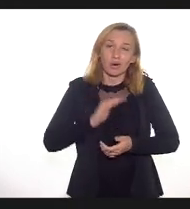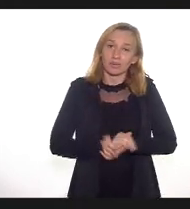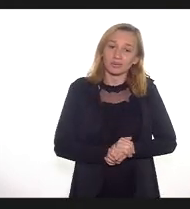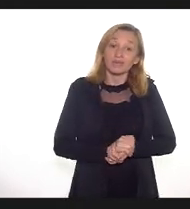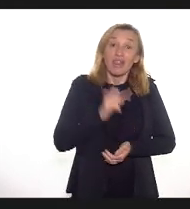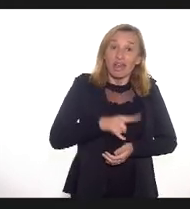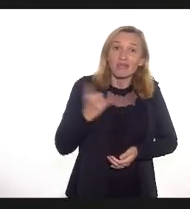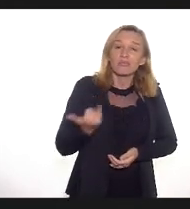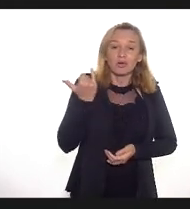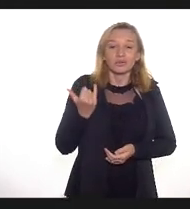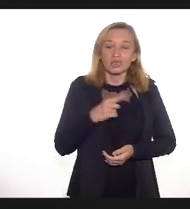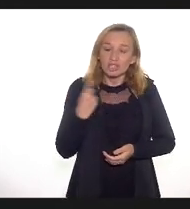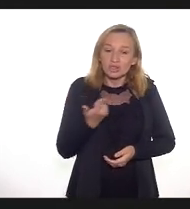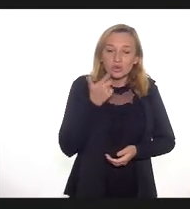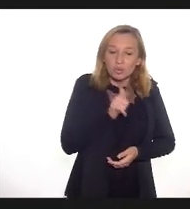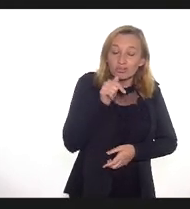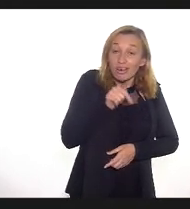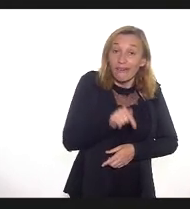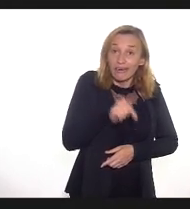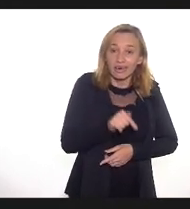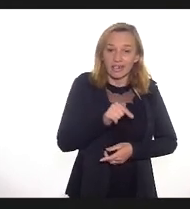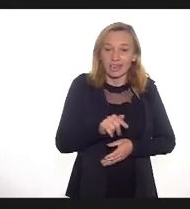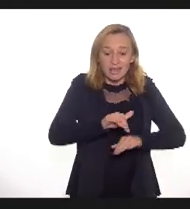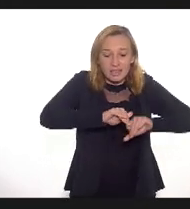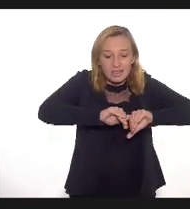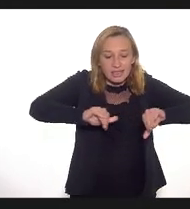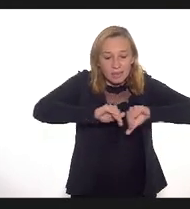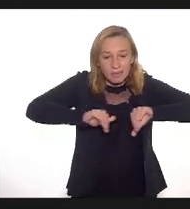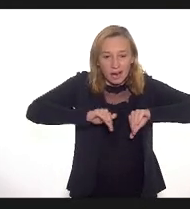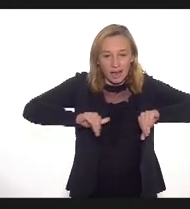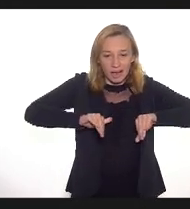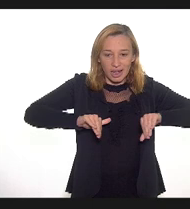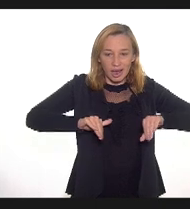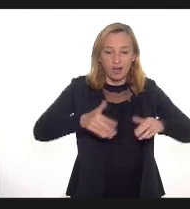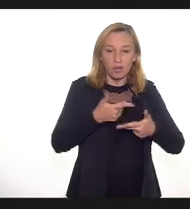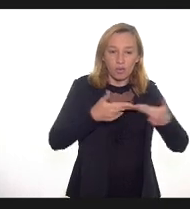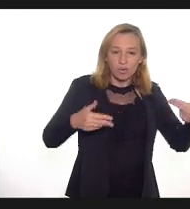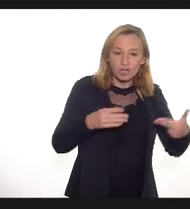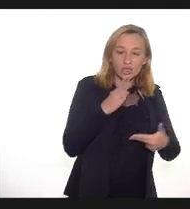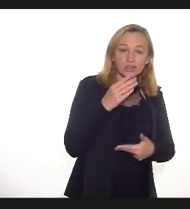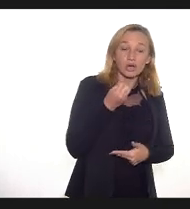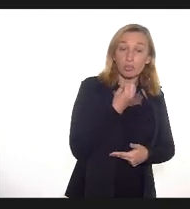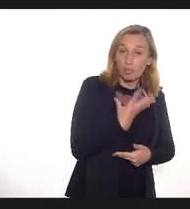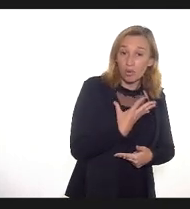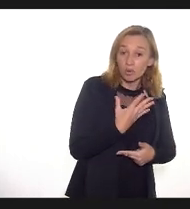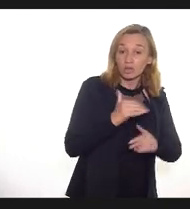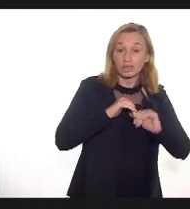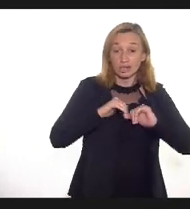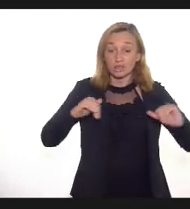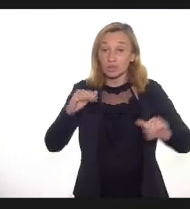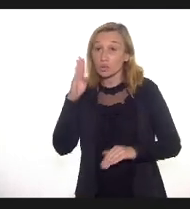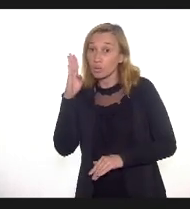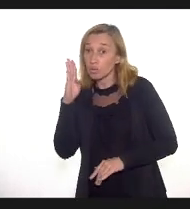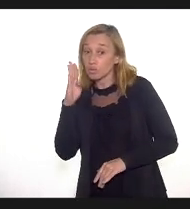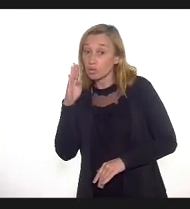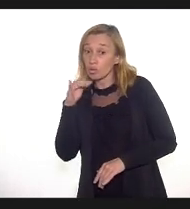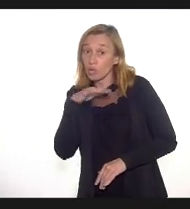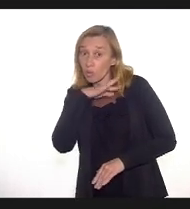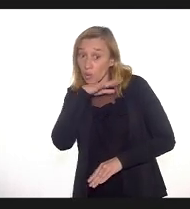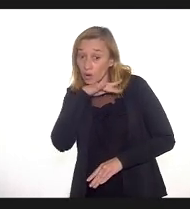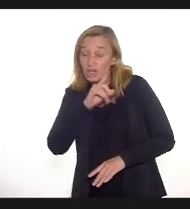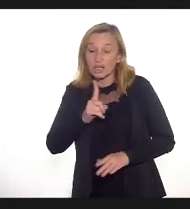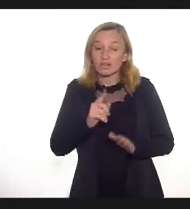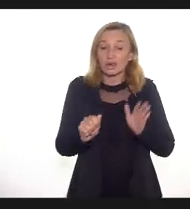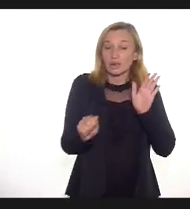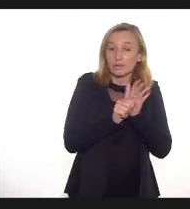É importante que a gente consiga aqui separar o joio do trigo. Não se trata de discussão de